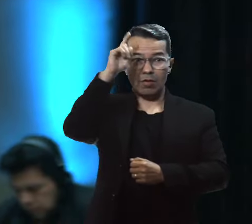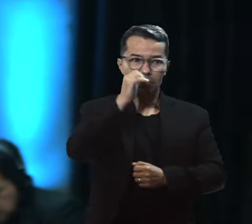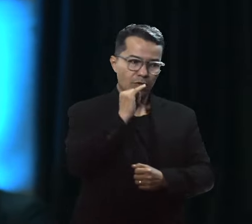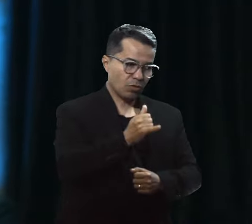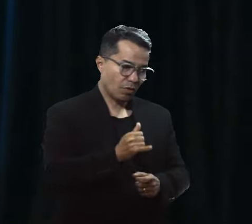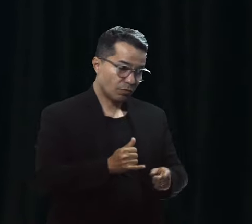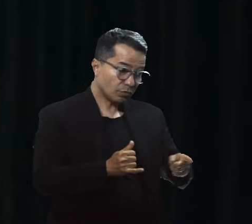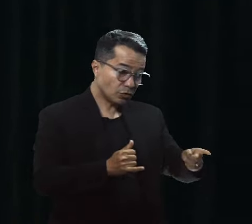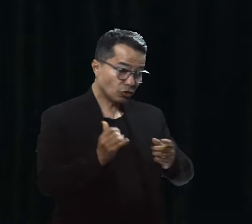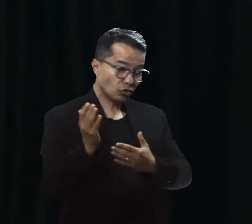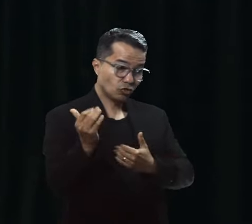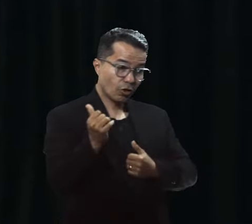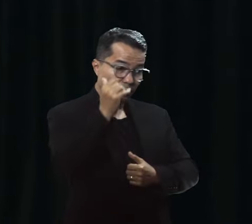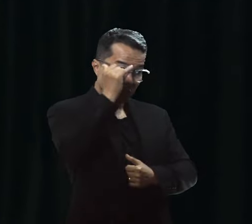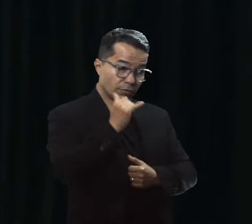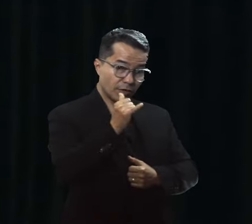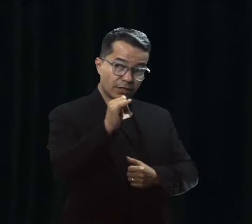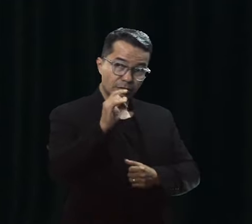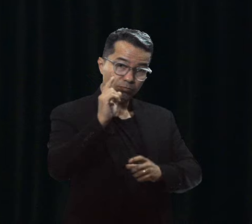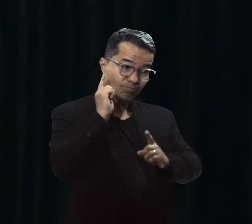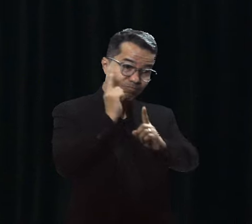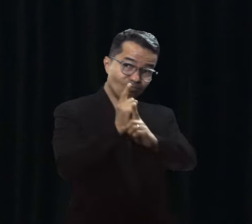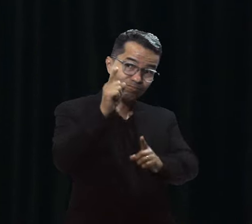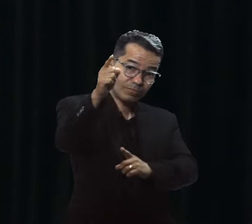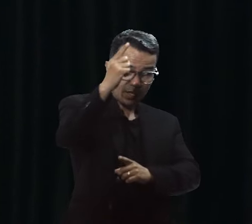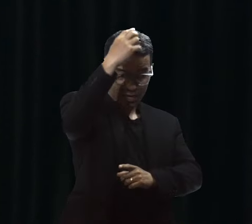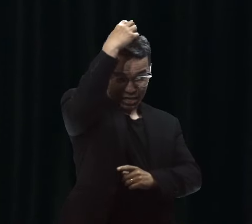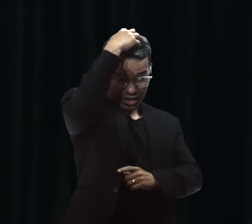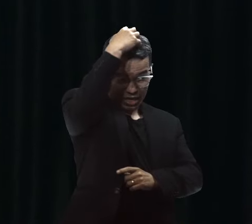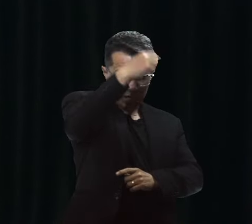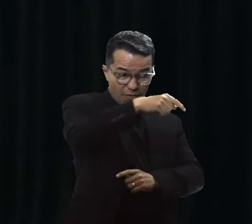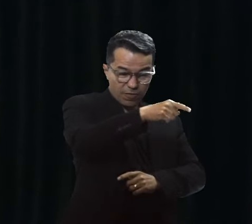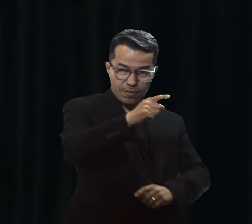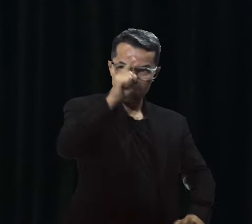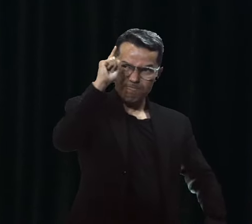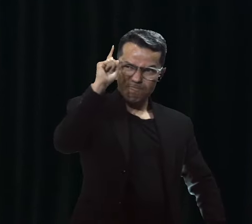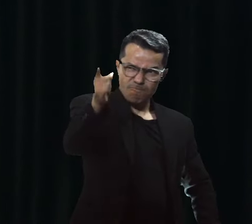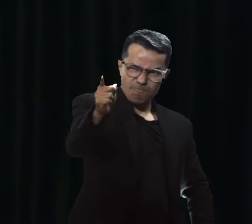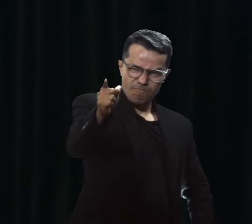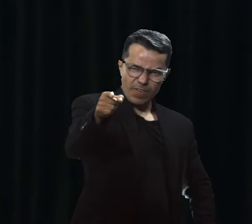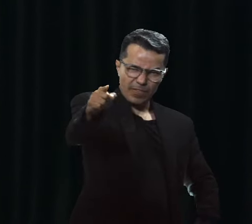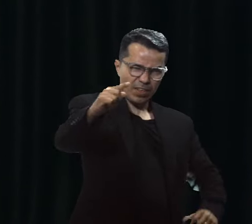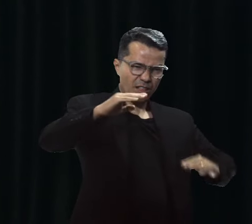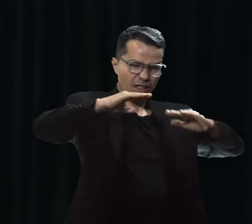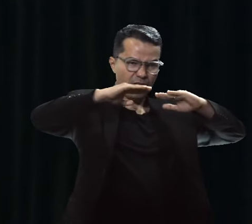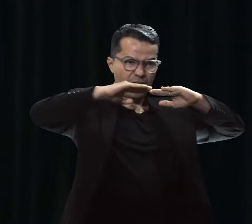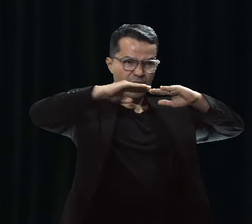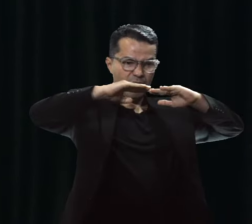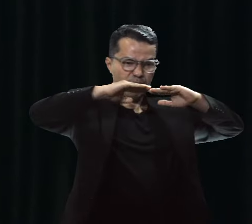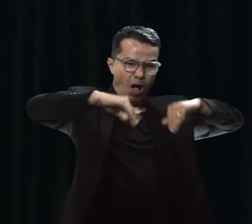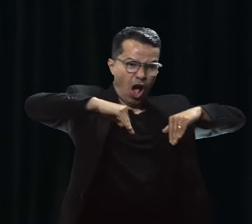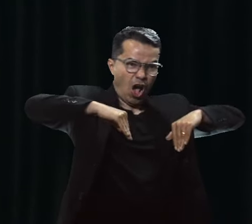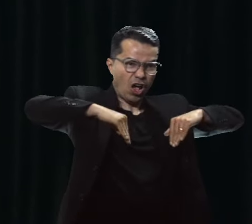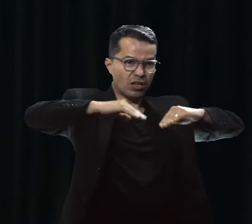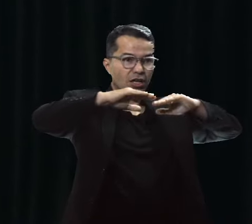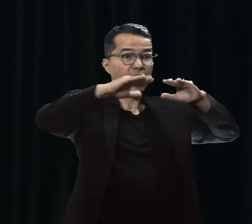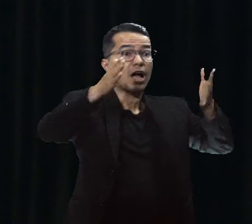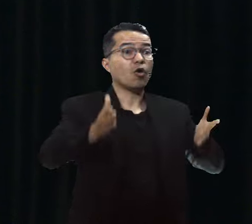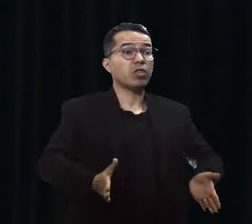rei Jeroboão e você vai condenar, vai falar que o altar vai sim se